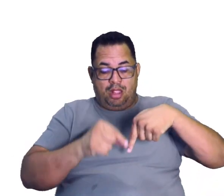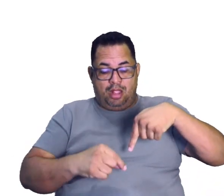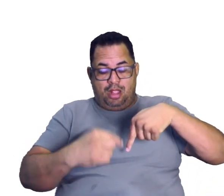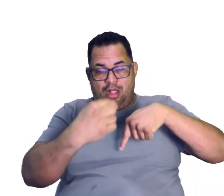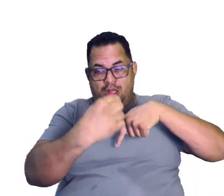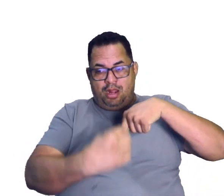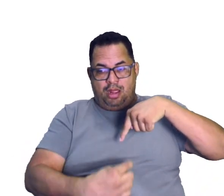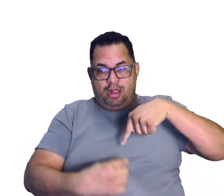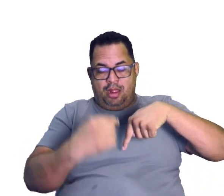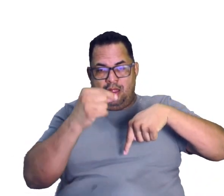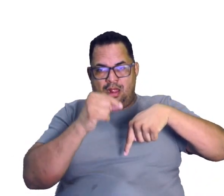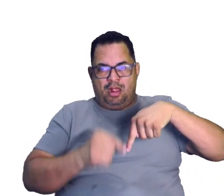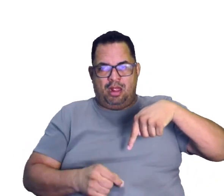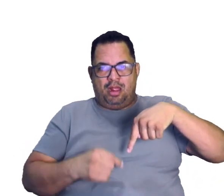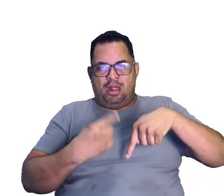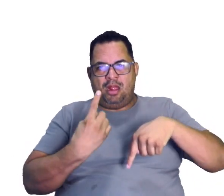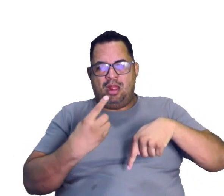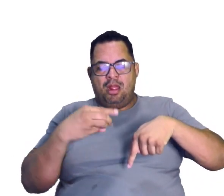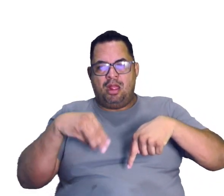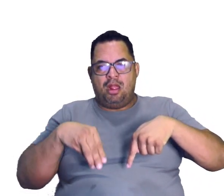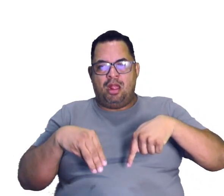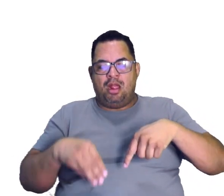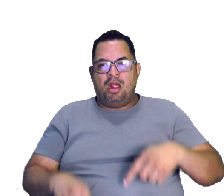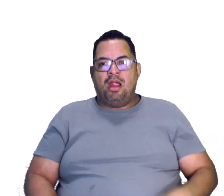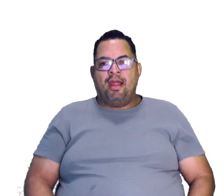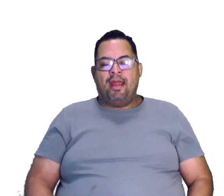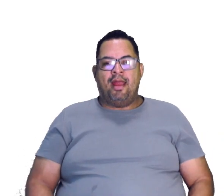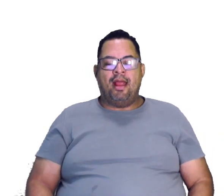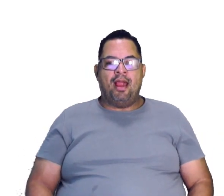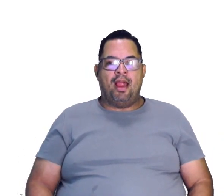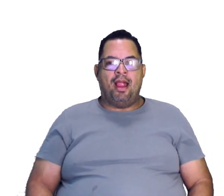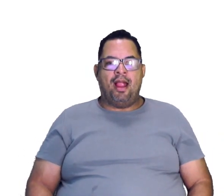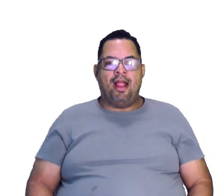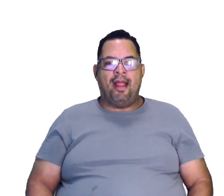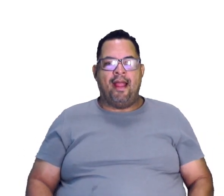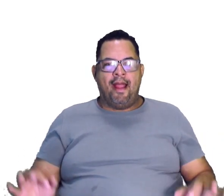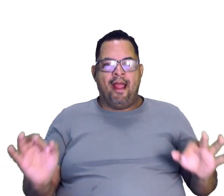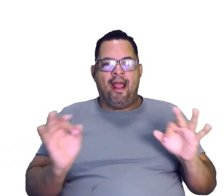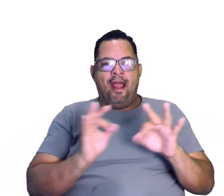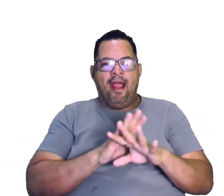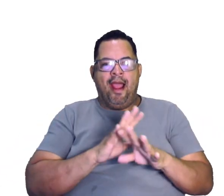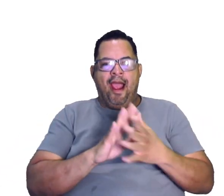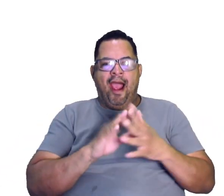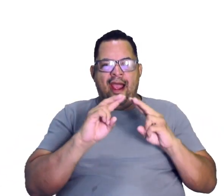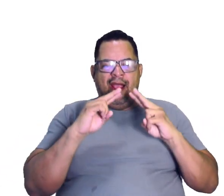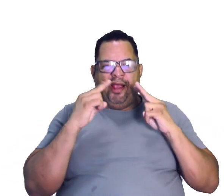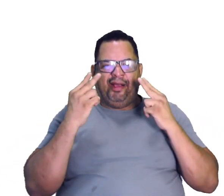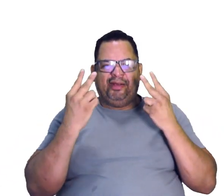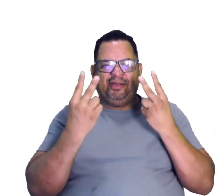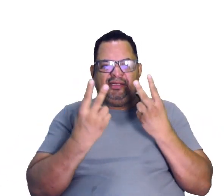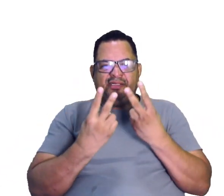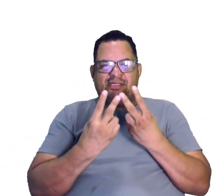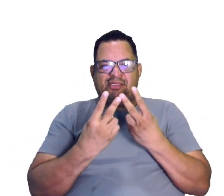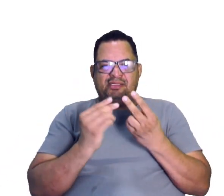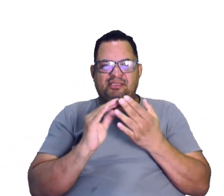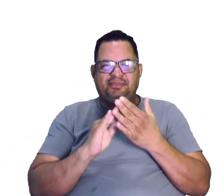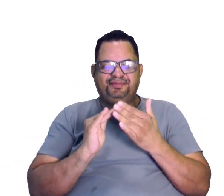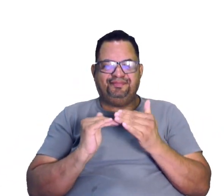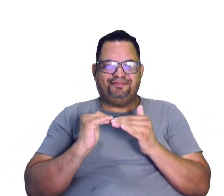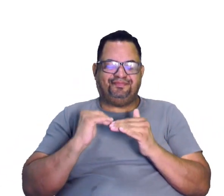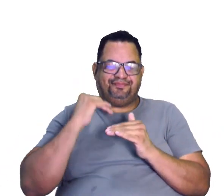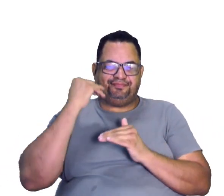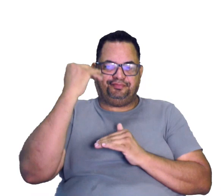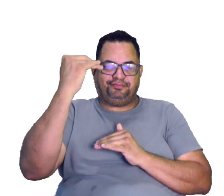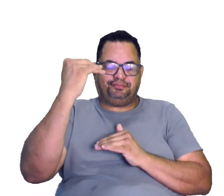era 10 centímetros, aqui é 1 metro. Então, trata-se, portanto, de uma unidade de